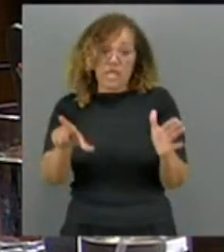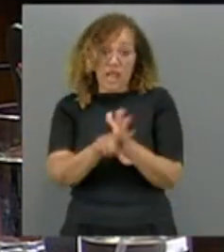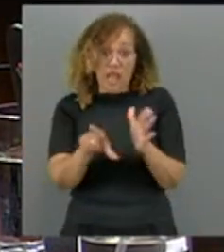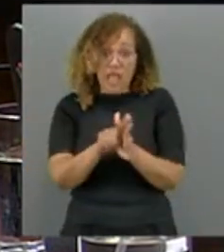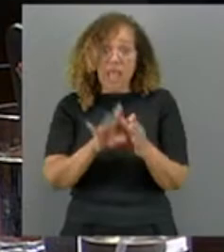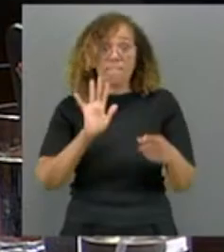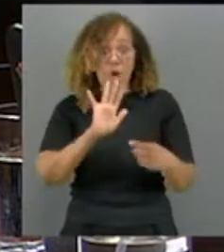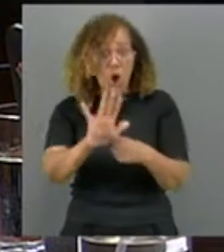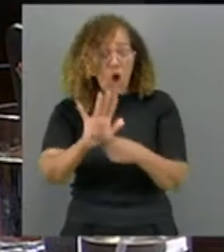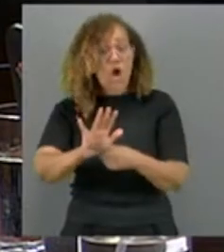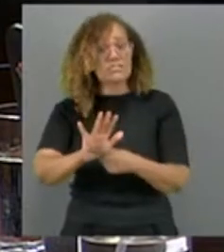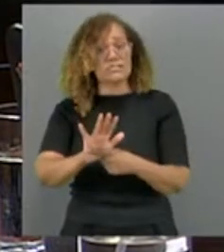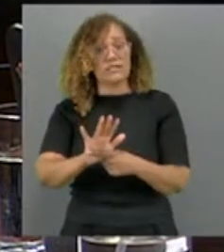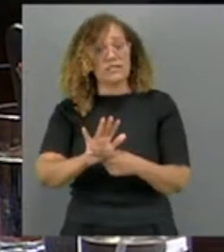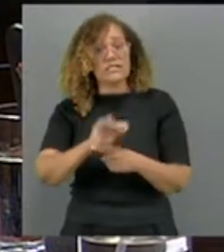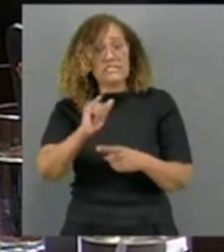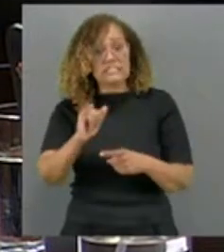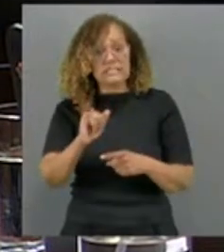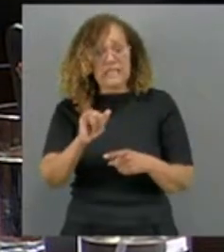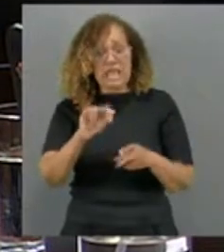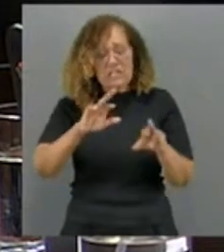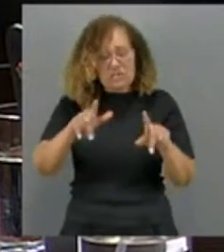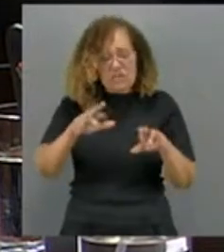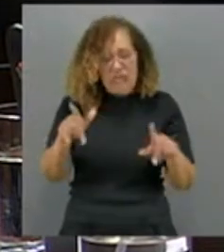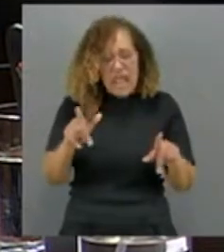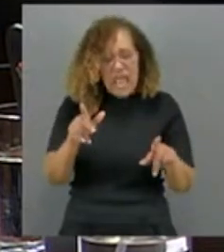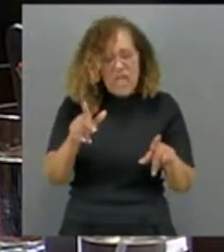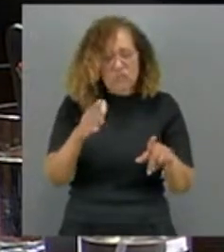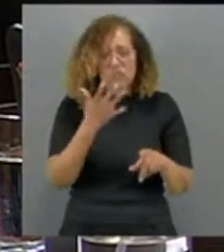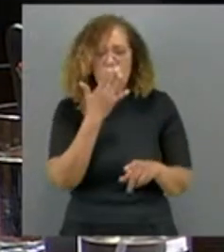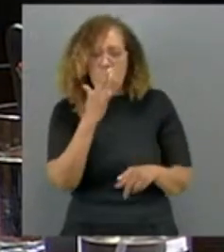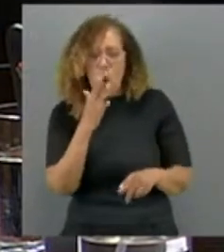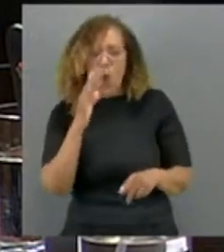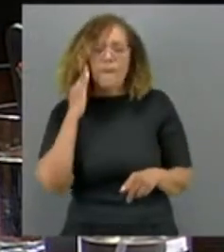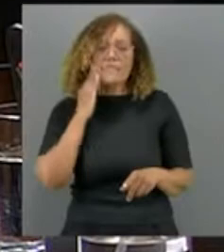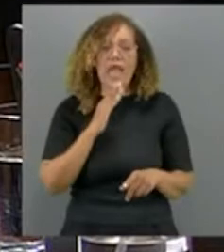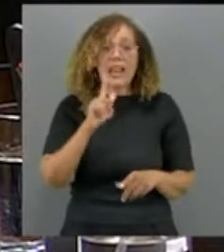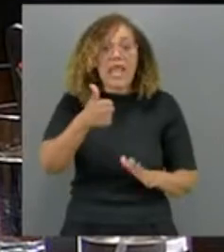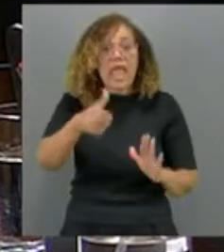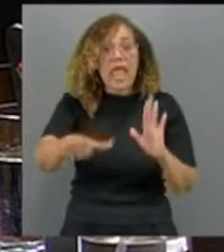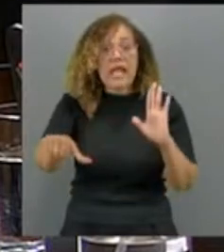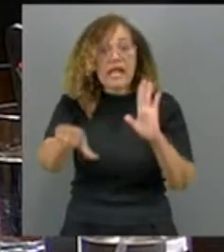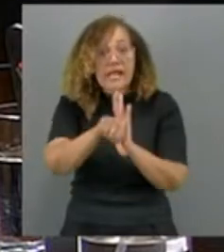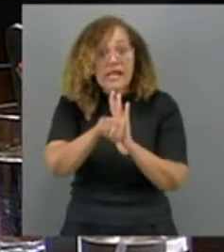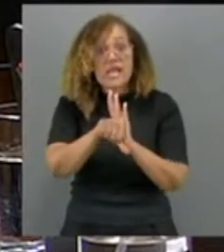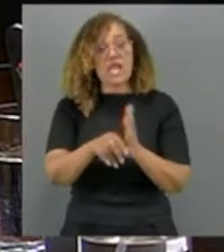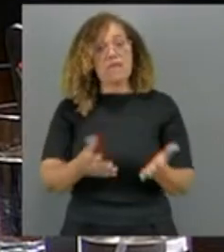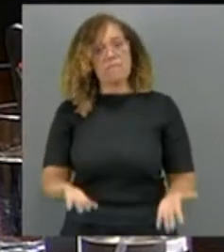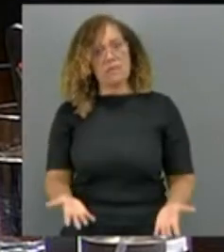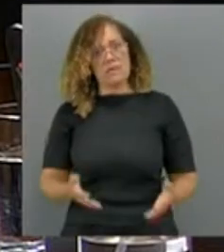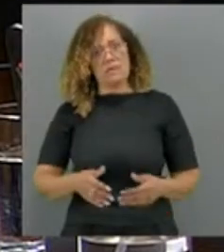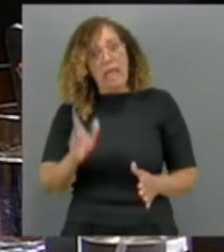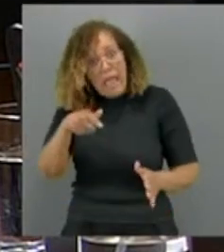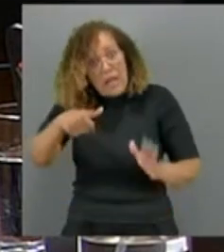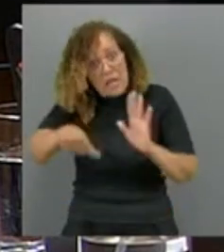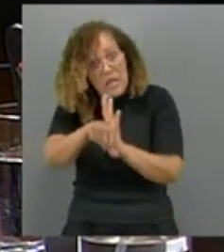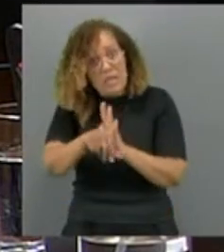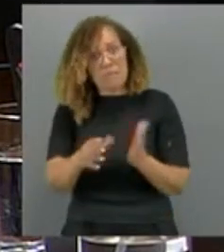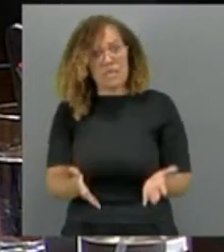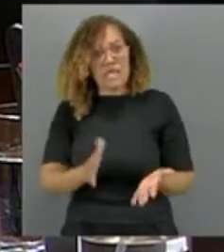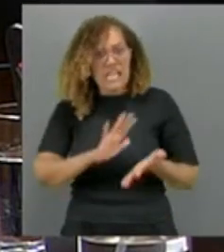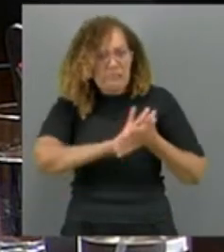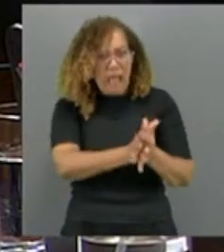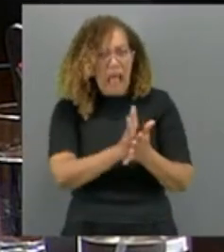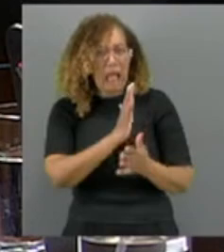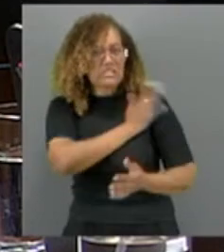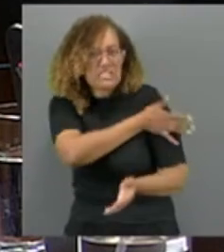isso, que distinguir alguém pela cor da pele é crime. É crime. Discriminar alguém